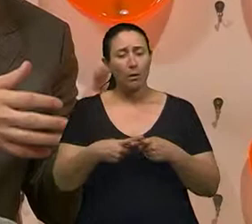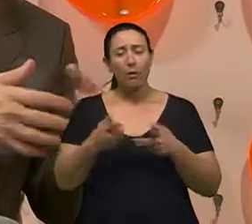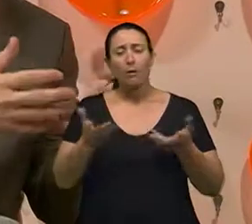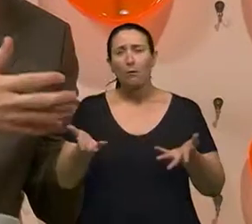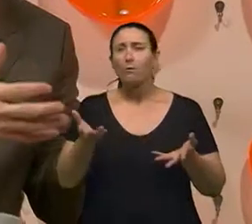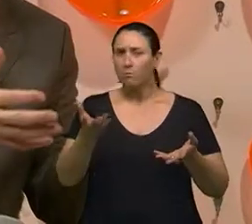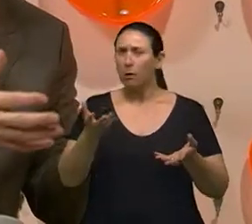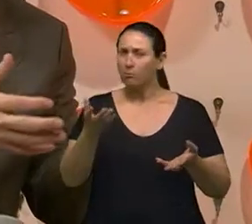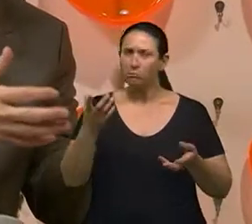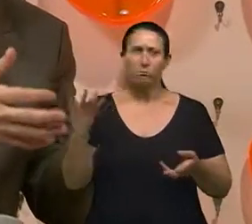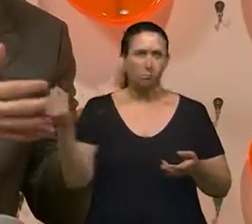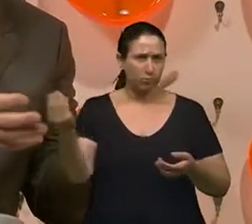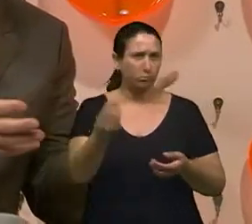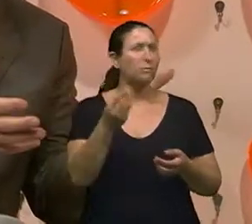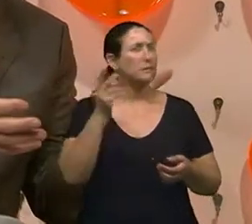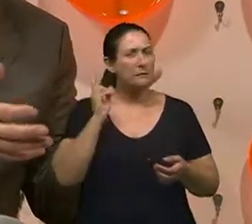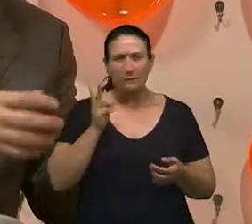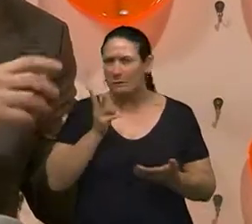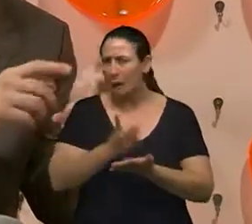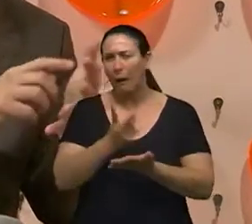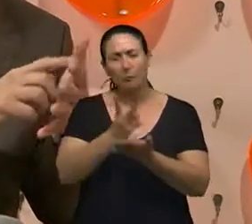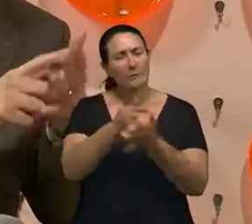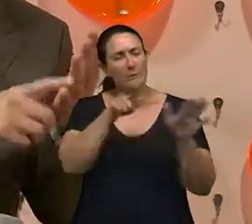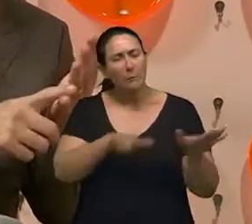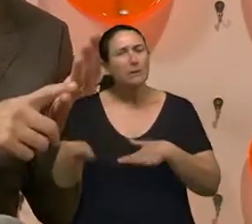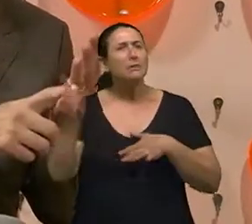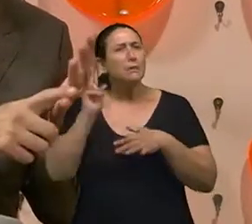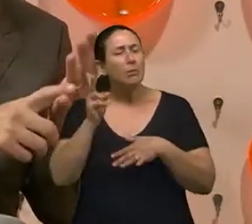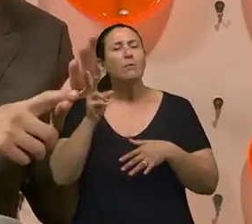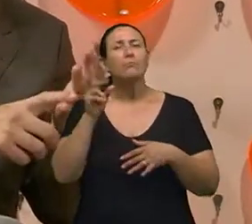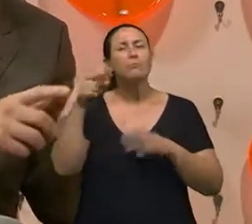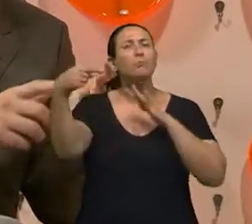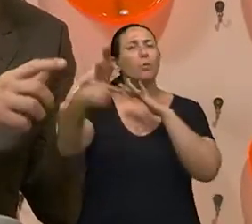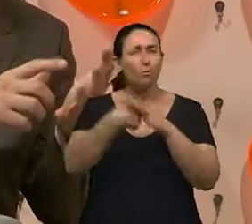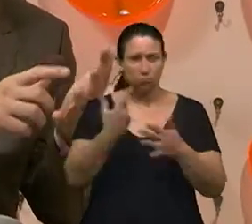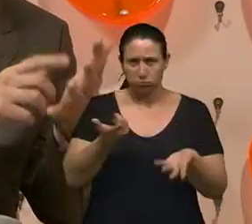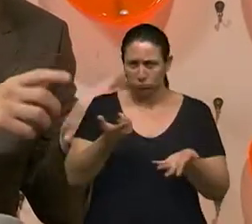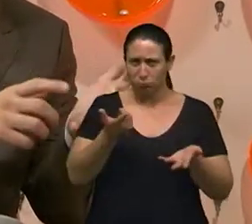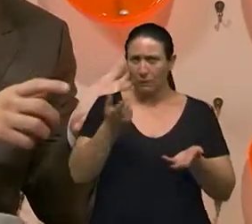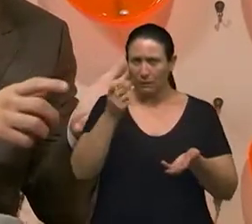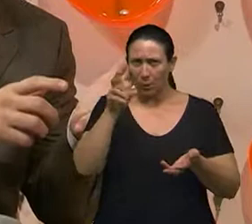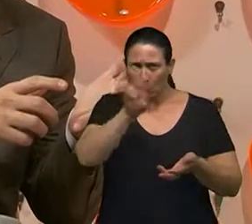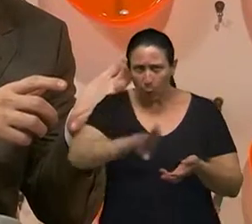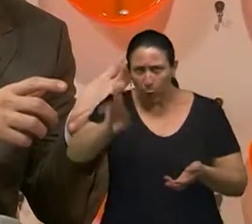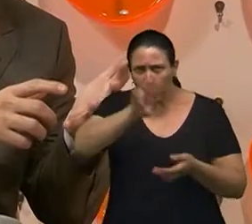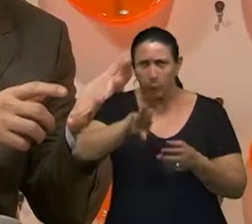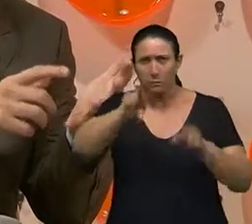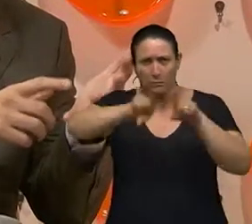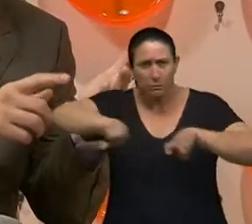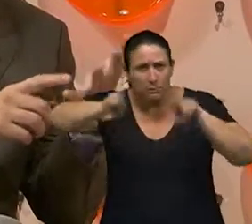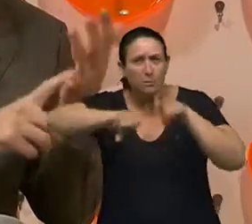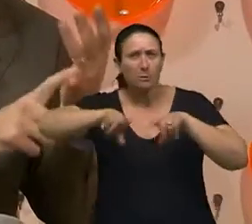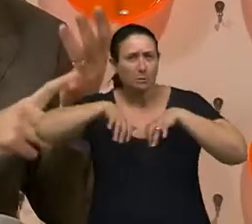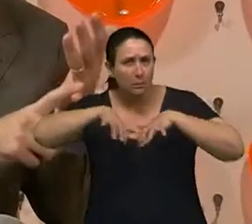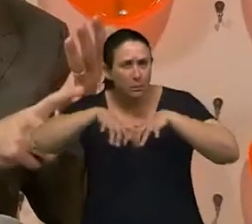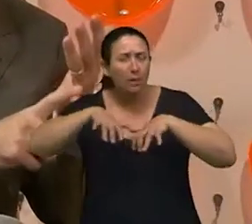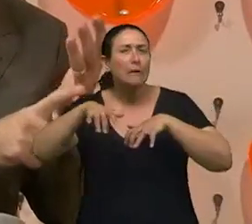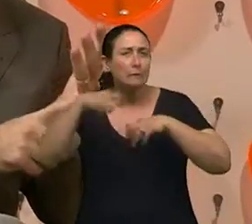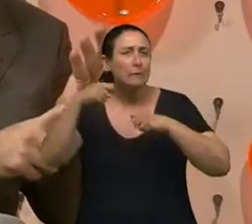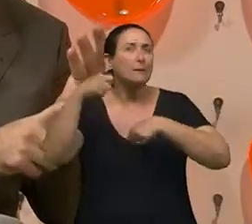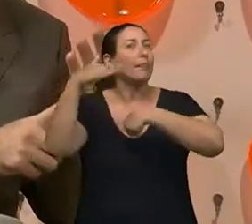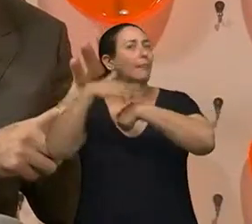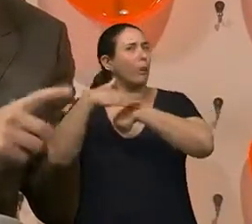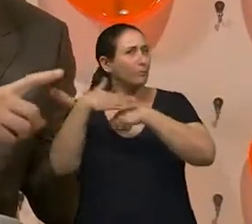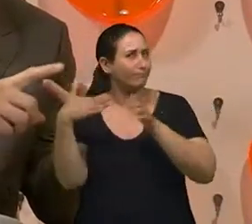É um questionamento de consultório semanal. Perfeito. A gente responder essa dúvida. Quer dizer, o uso desses equipamentos demanda tempo,